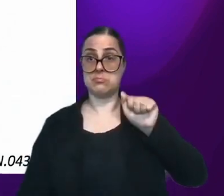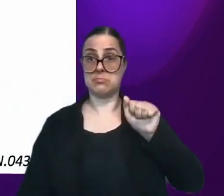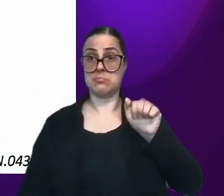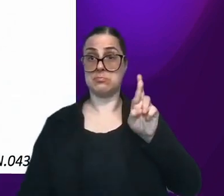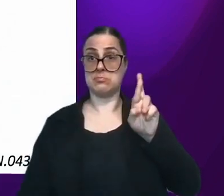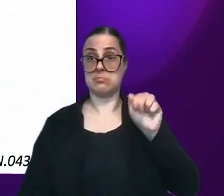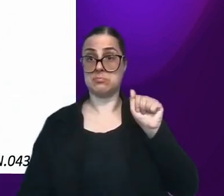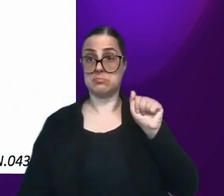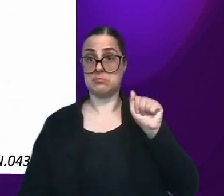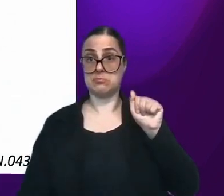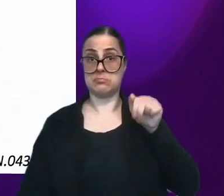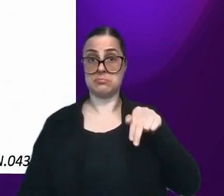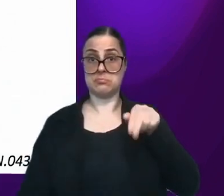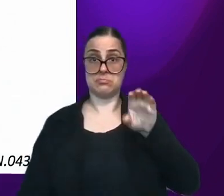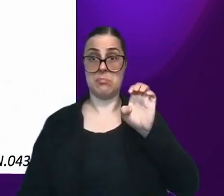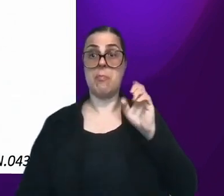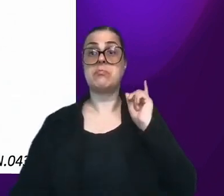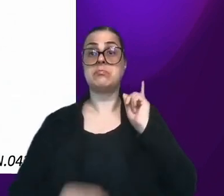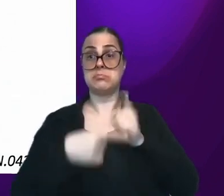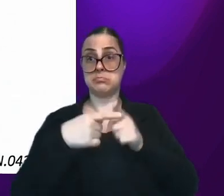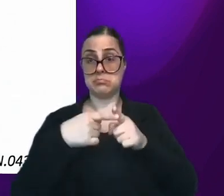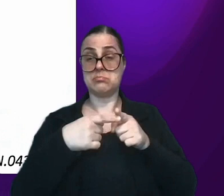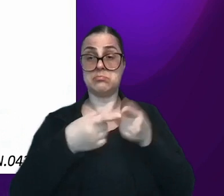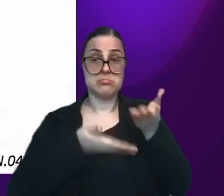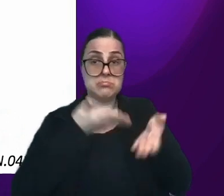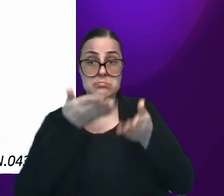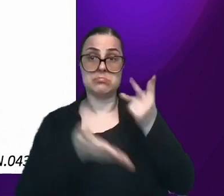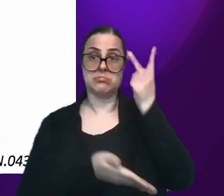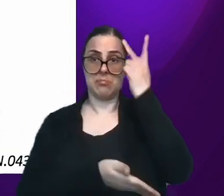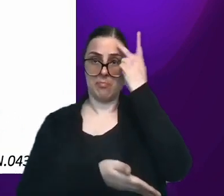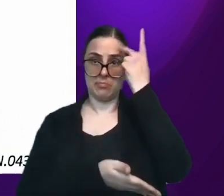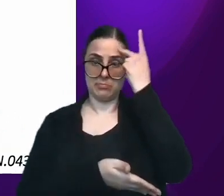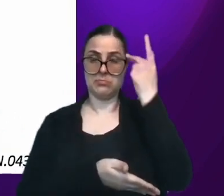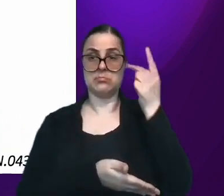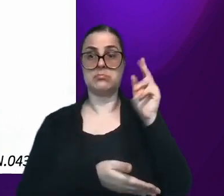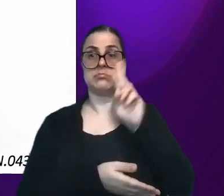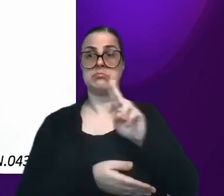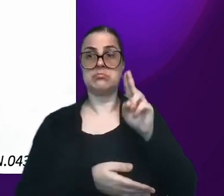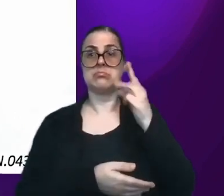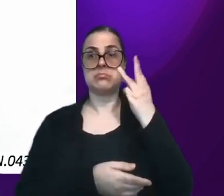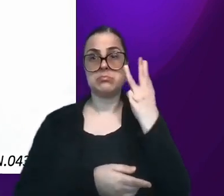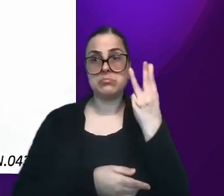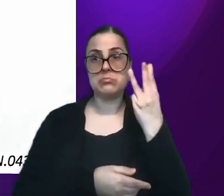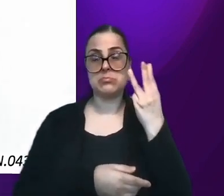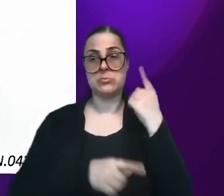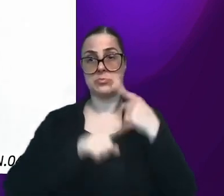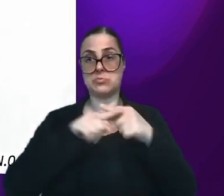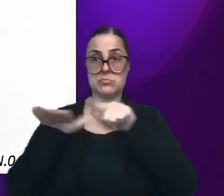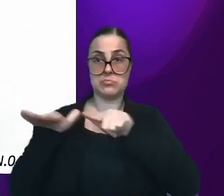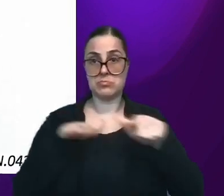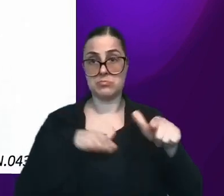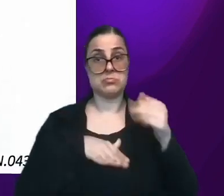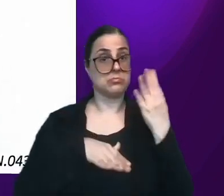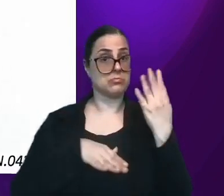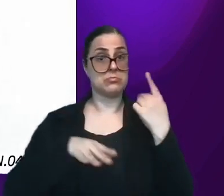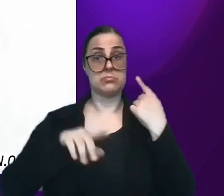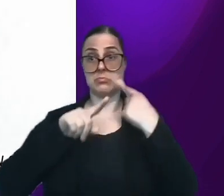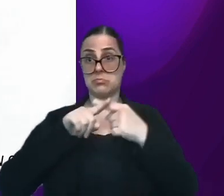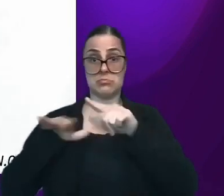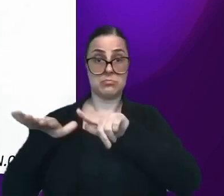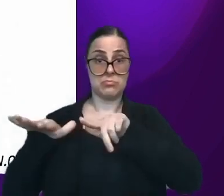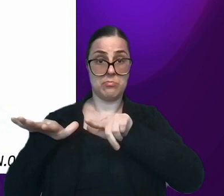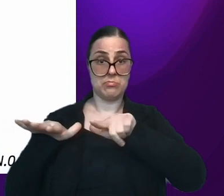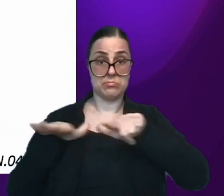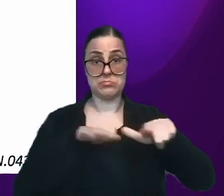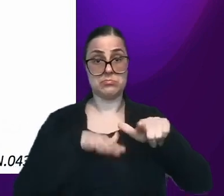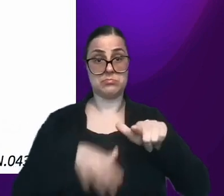terapia convencional, quando aplicada 3 a 4 vezes por semana, num KTV ao redor de 1,2, 1,3, é